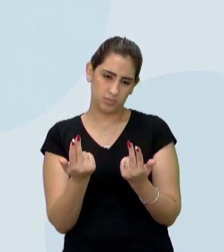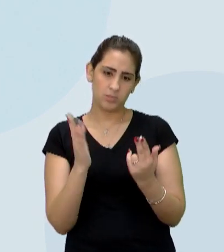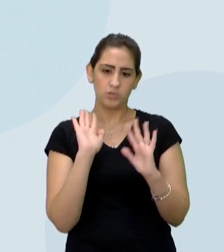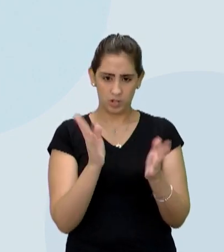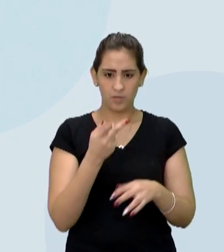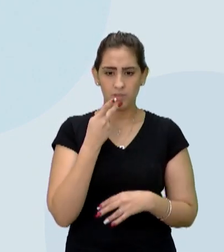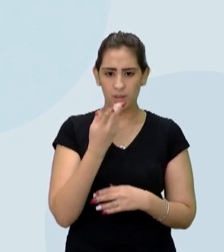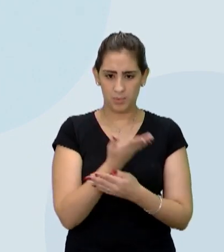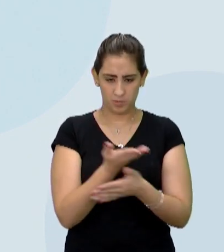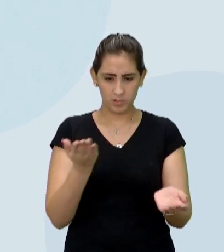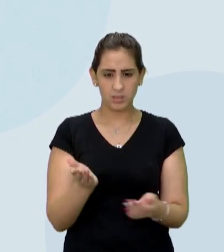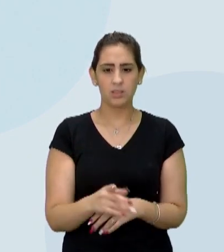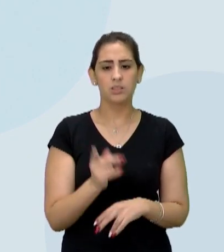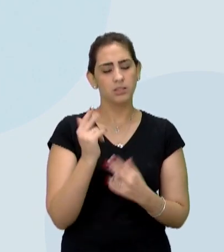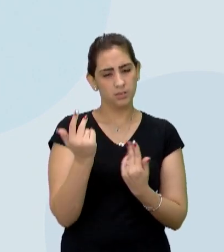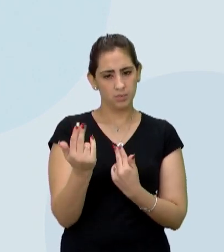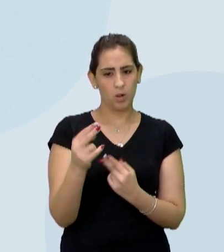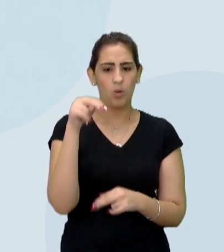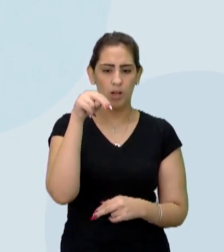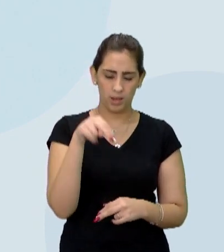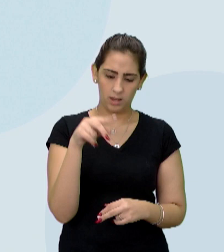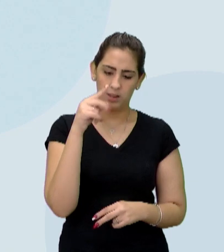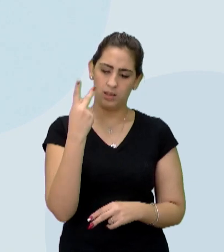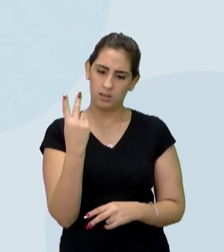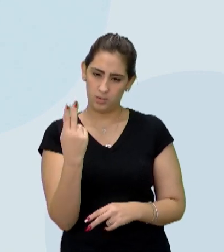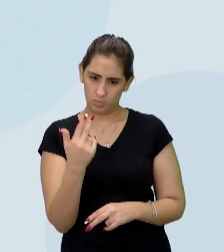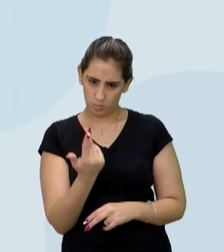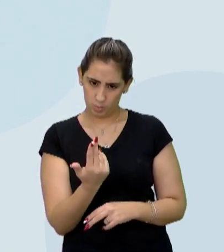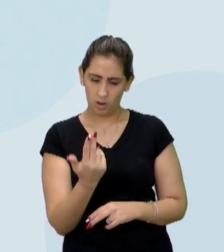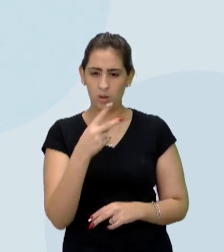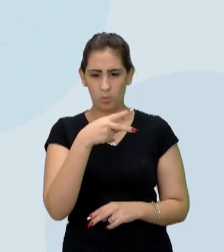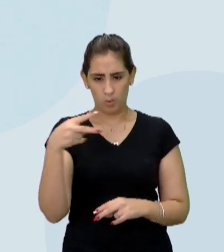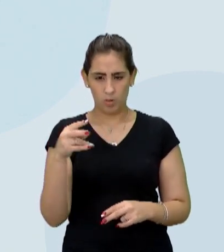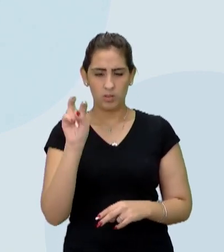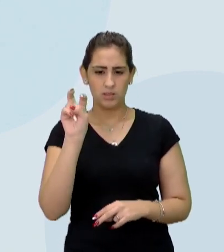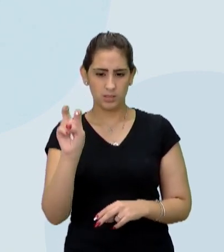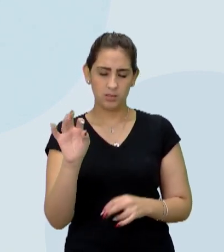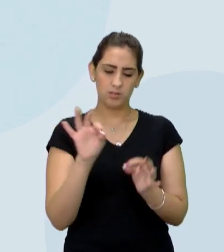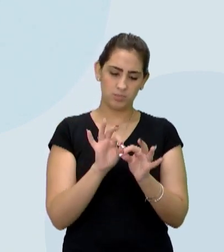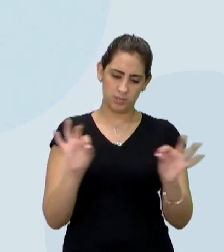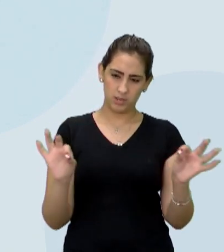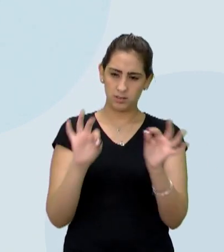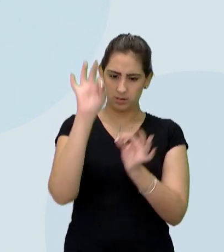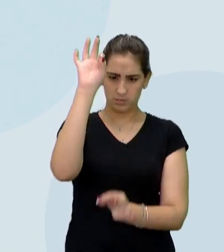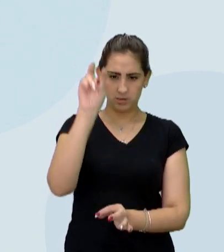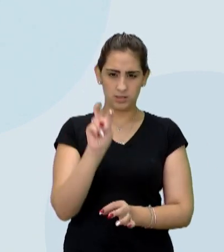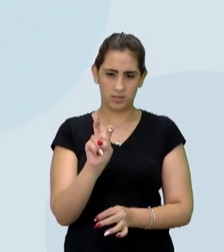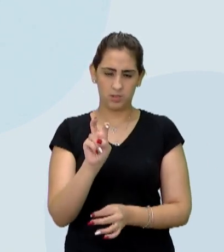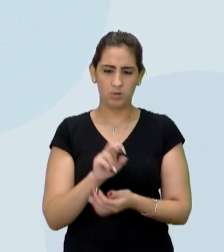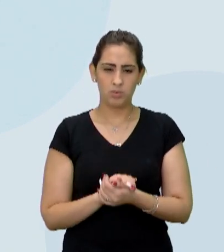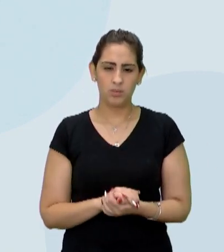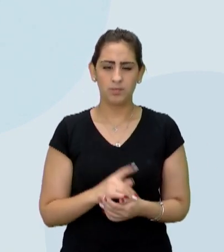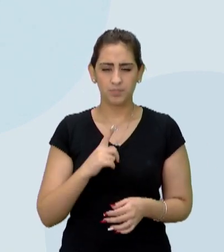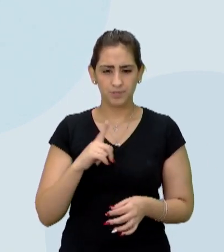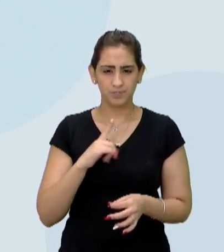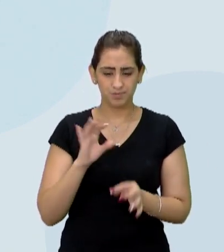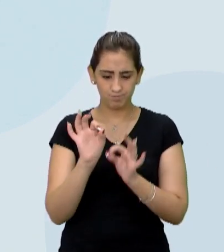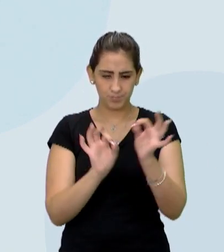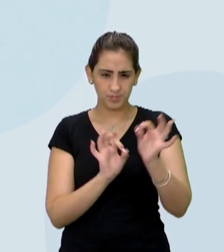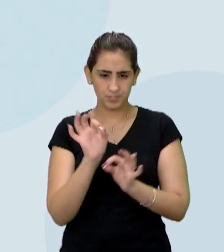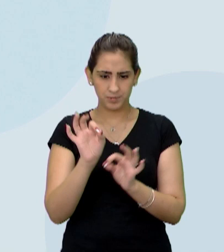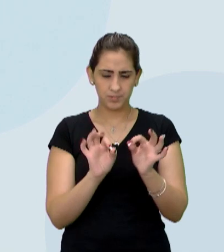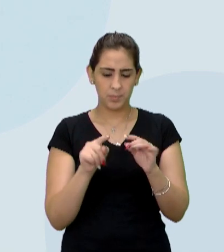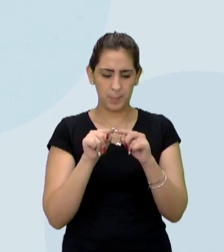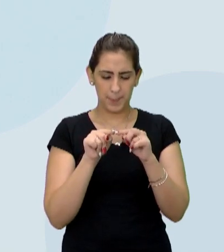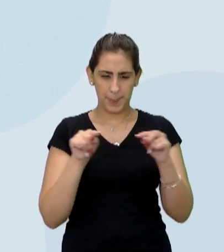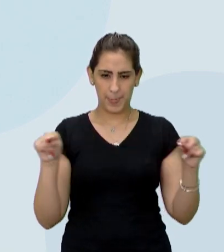já falei para vocês, nós teríamos aí 5 de base e 5 de altura. E nós temos aí, gente, uma configuração retangular,